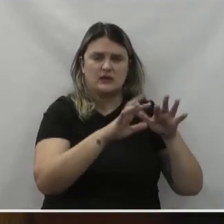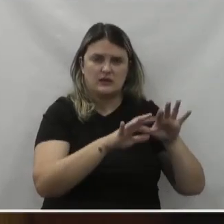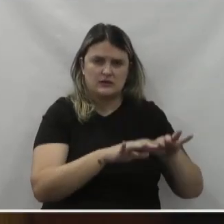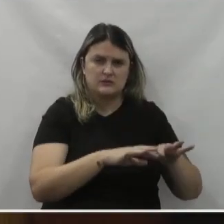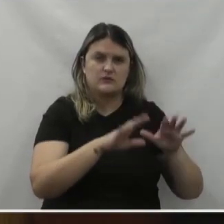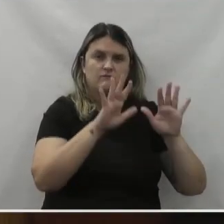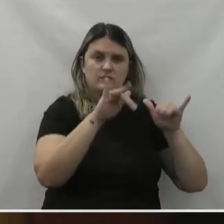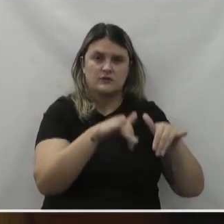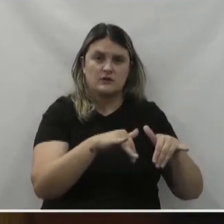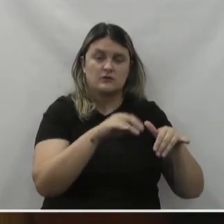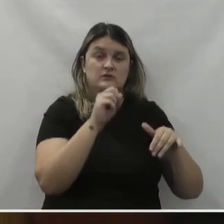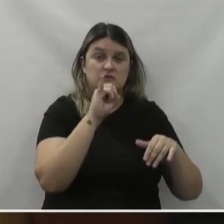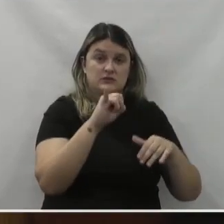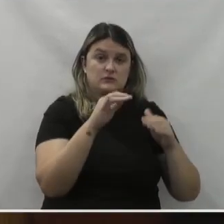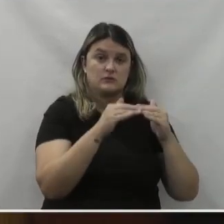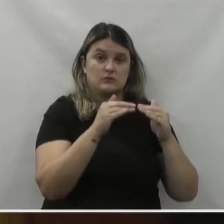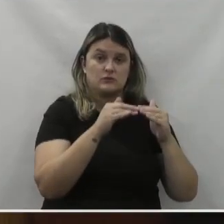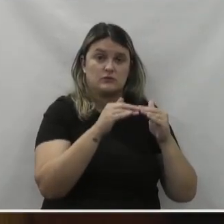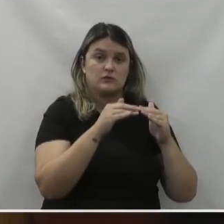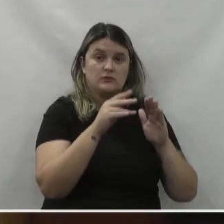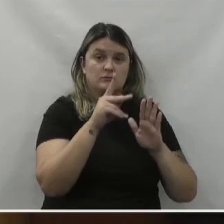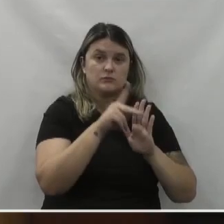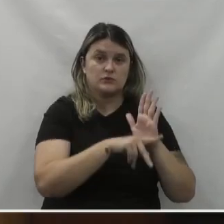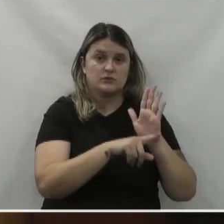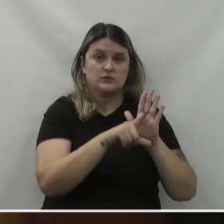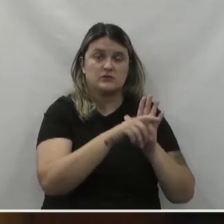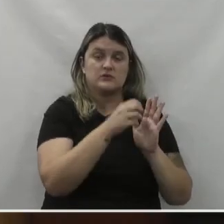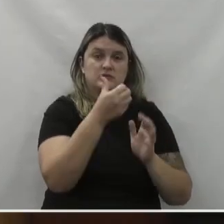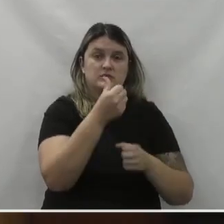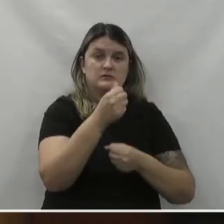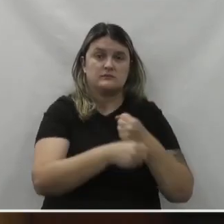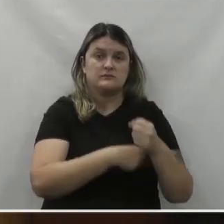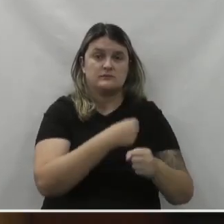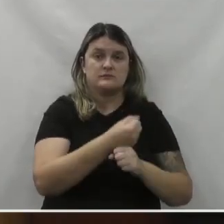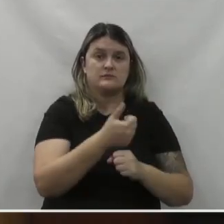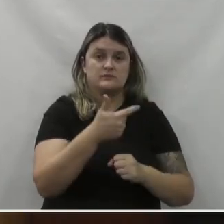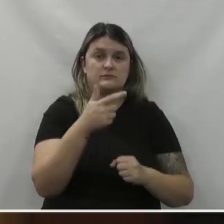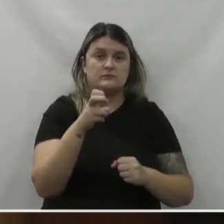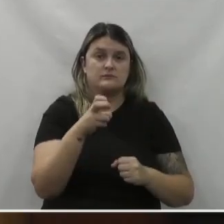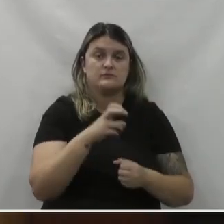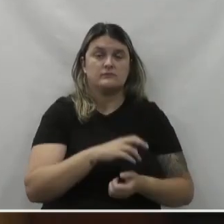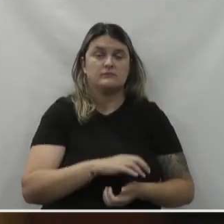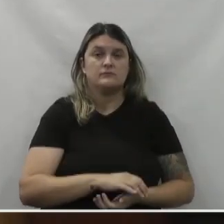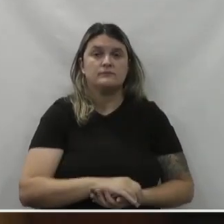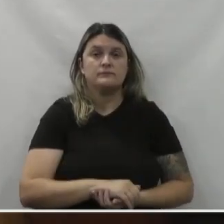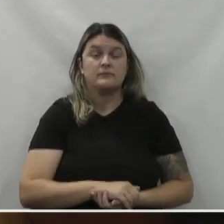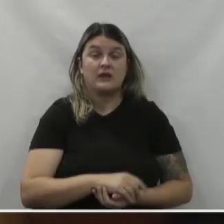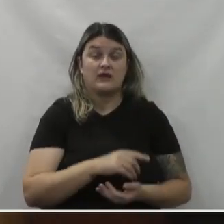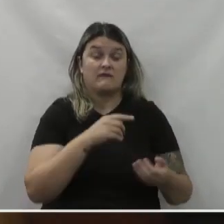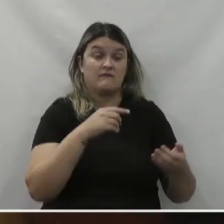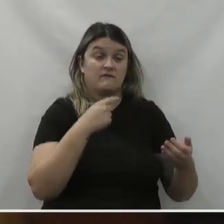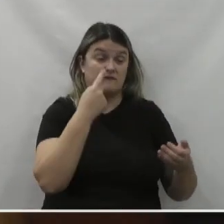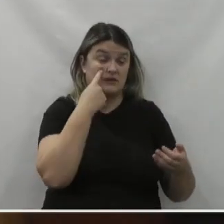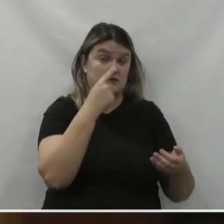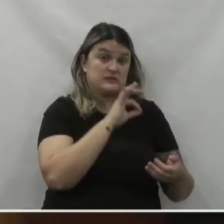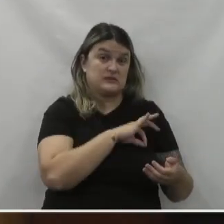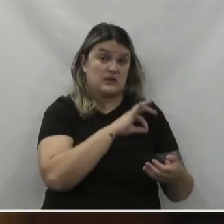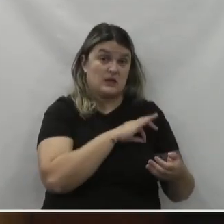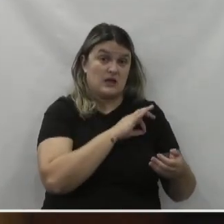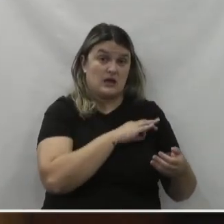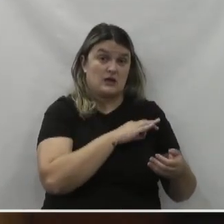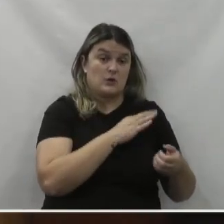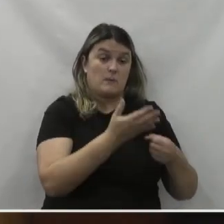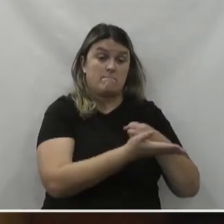Favorável ao projeto de lei ordinária número 6/2025. Define a data base para reajuste ou